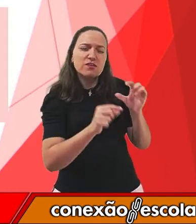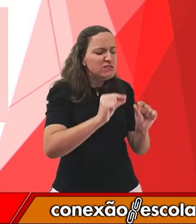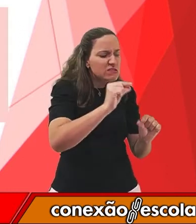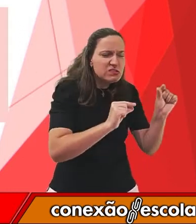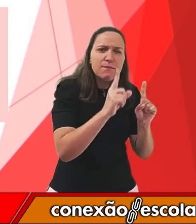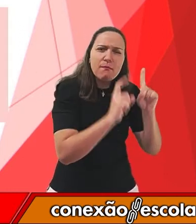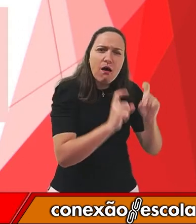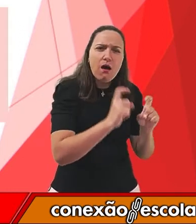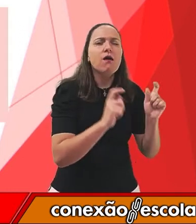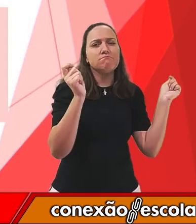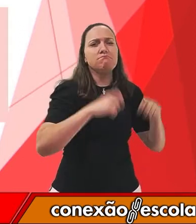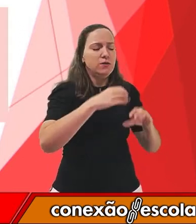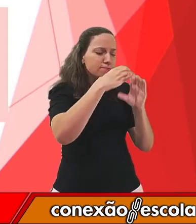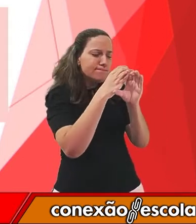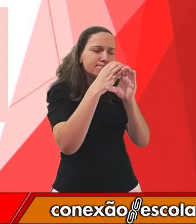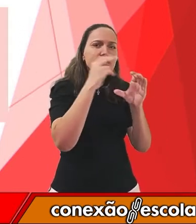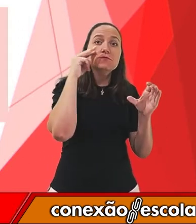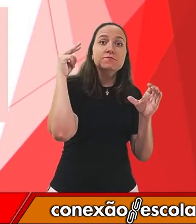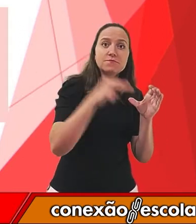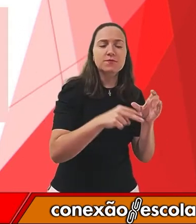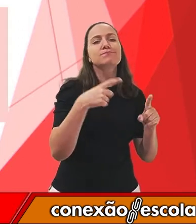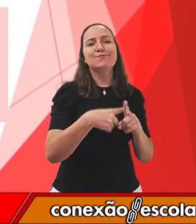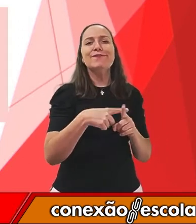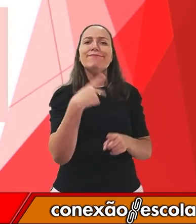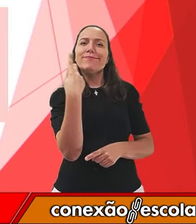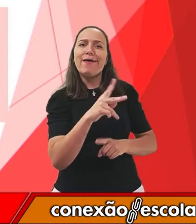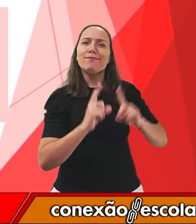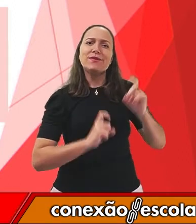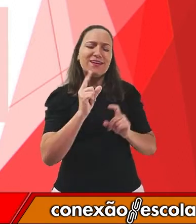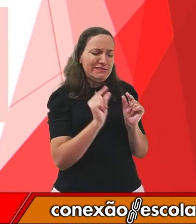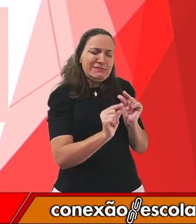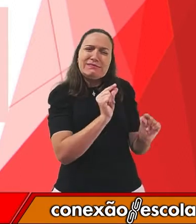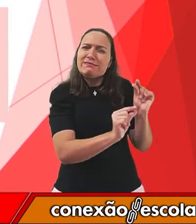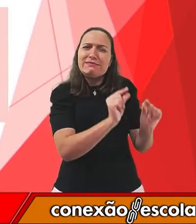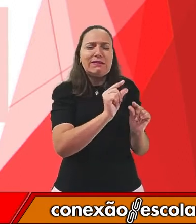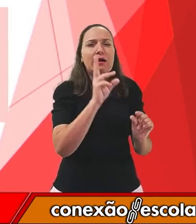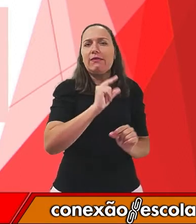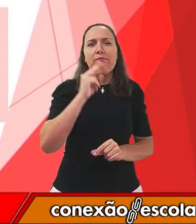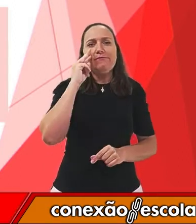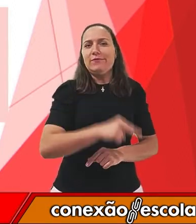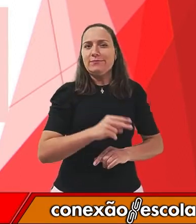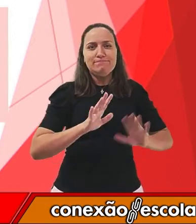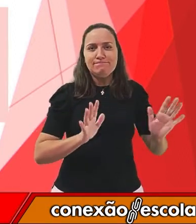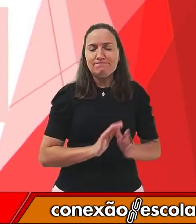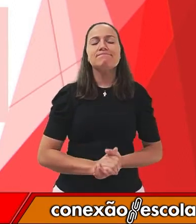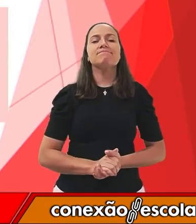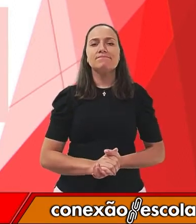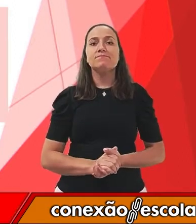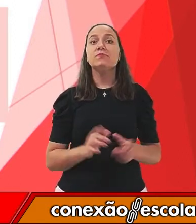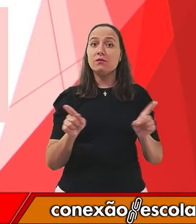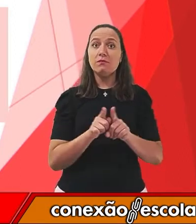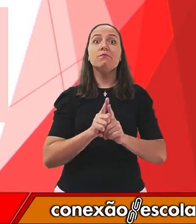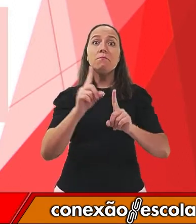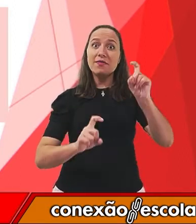lente de aumento, porque ela é um ser microscópico, bem pequenininho. As bactérias estão também no